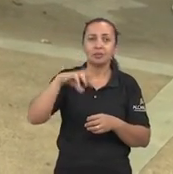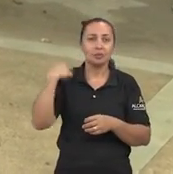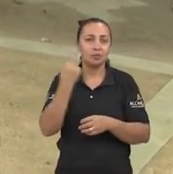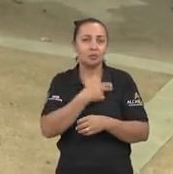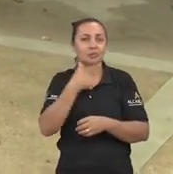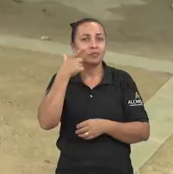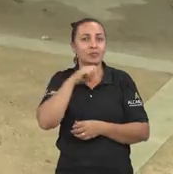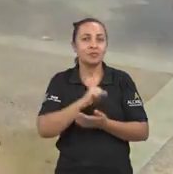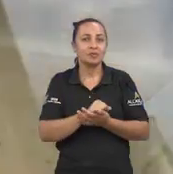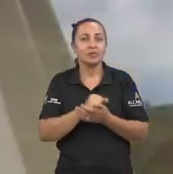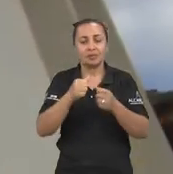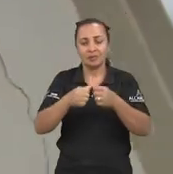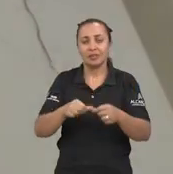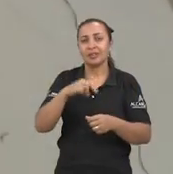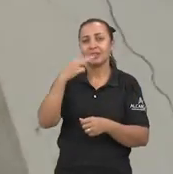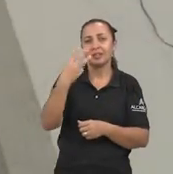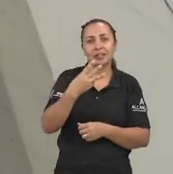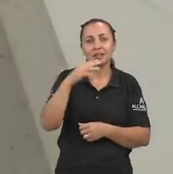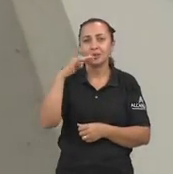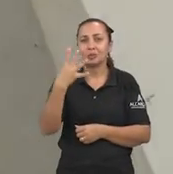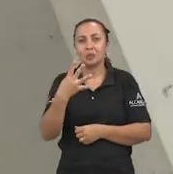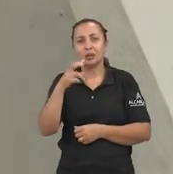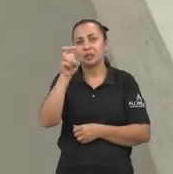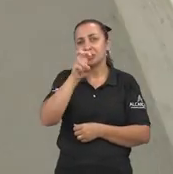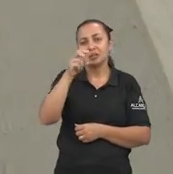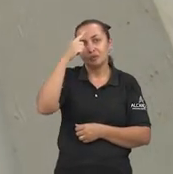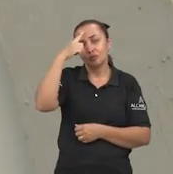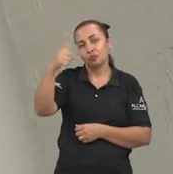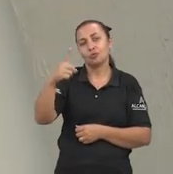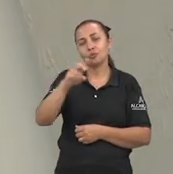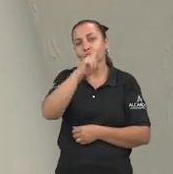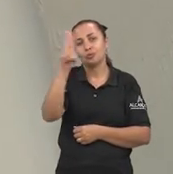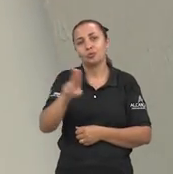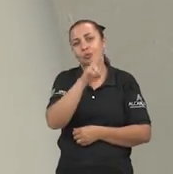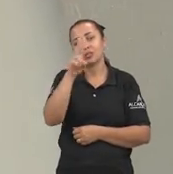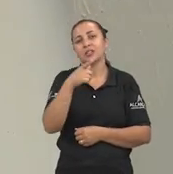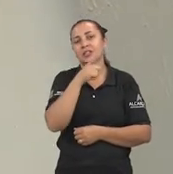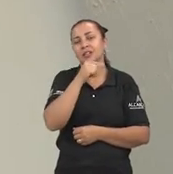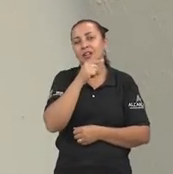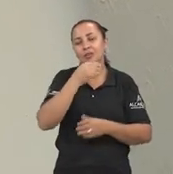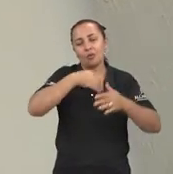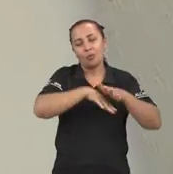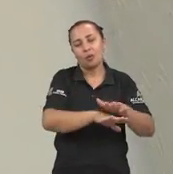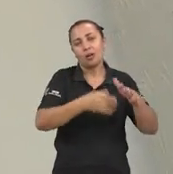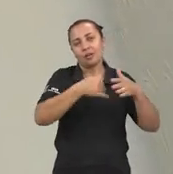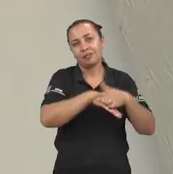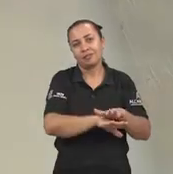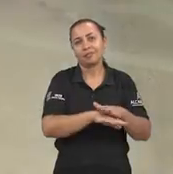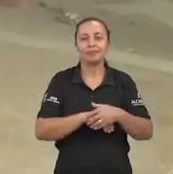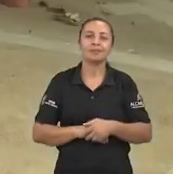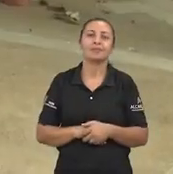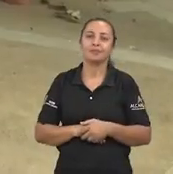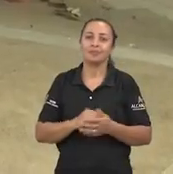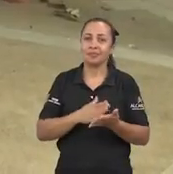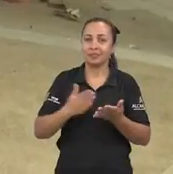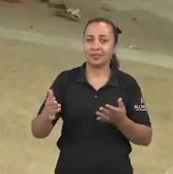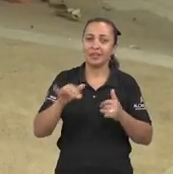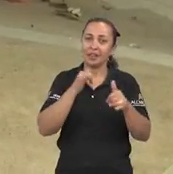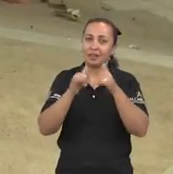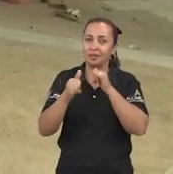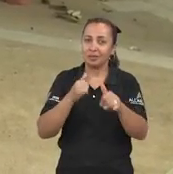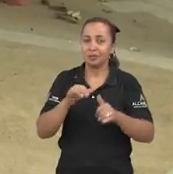da água a gente consegue aí ficar três quatro dos cinco dias utilizando aquela água que foi armazenada a parte da